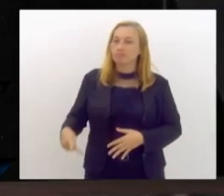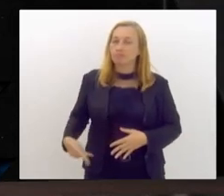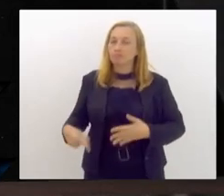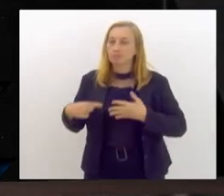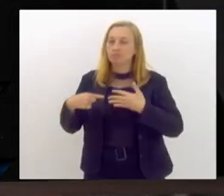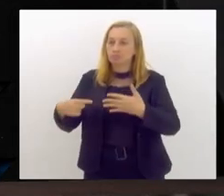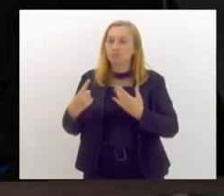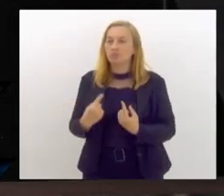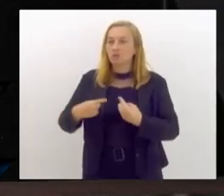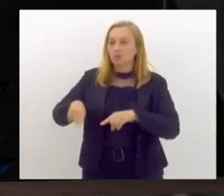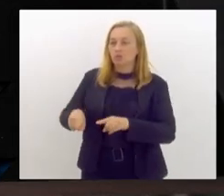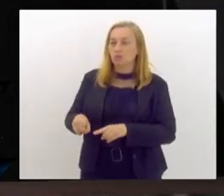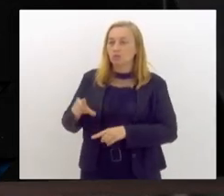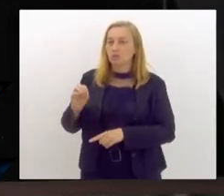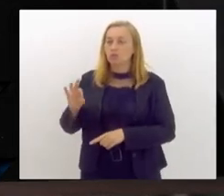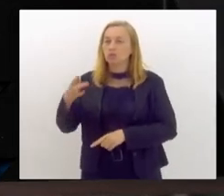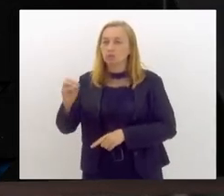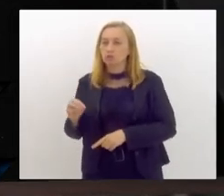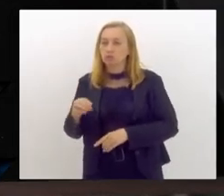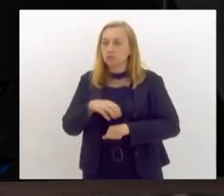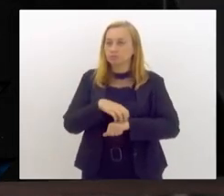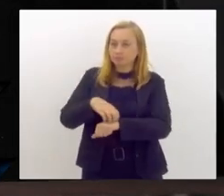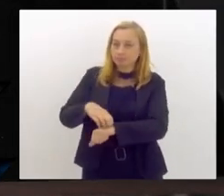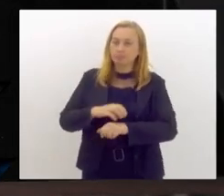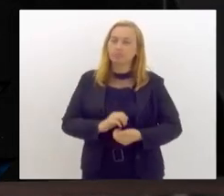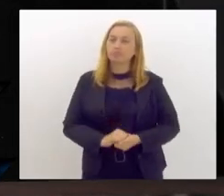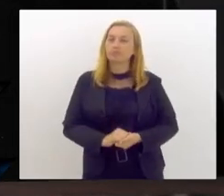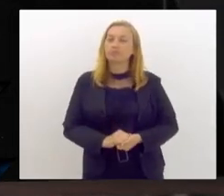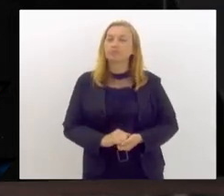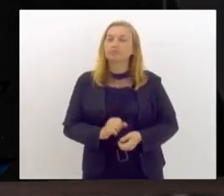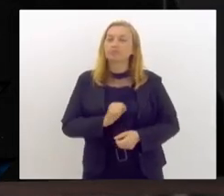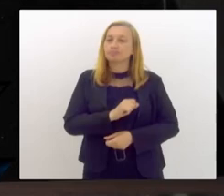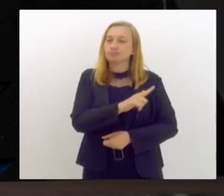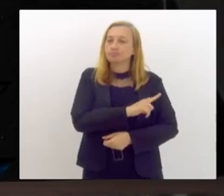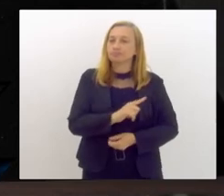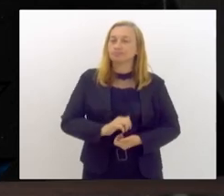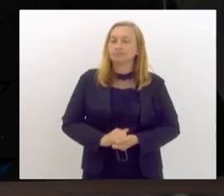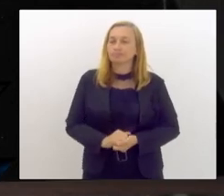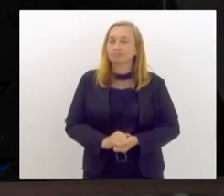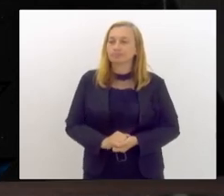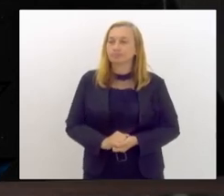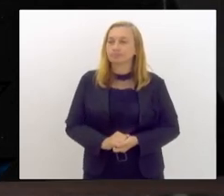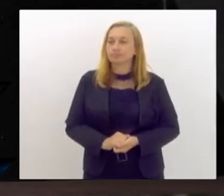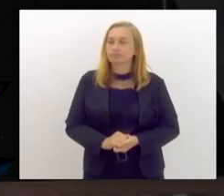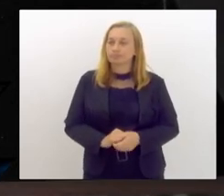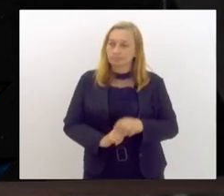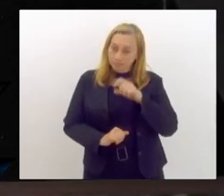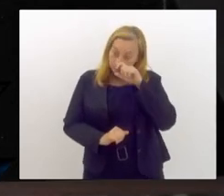o Consórcio São Gonçalo de Transportes. O Consórcio São Gonçalo de Transportes, ele é